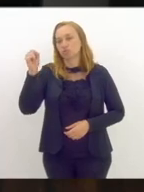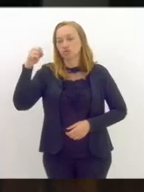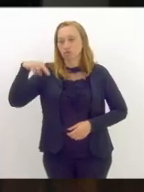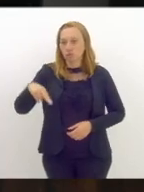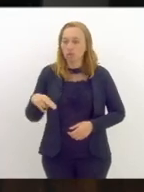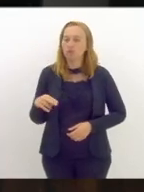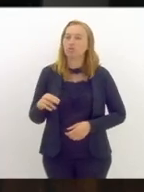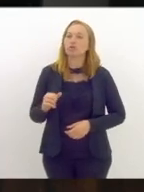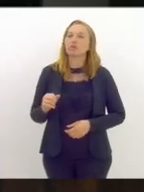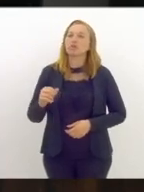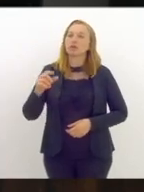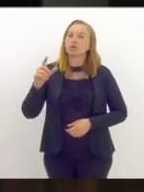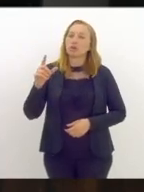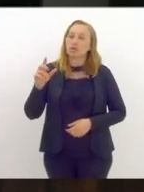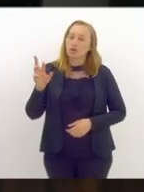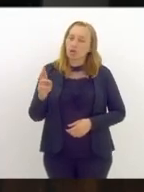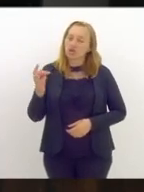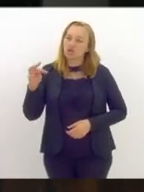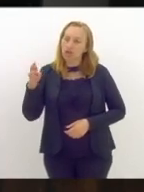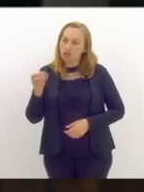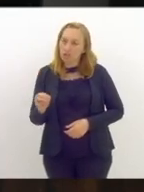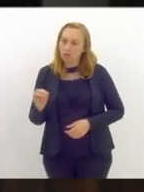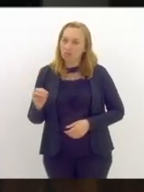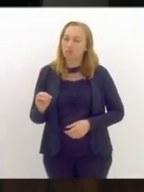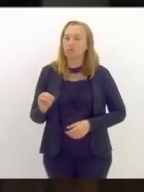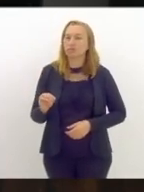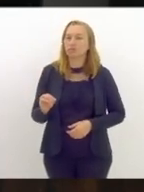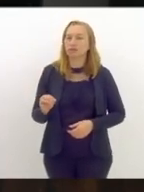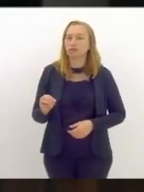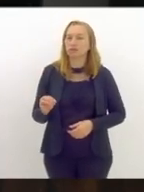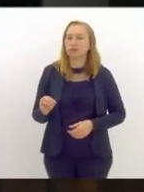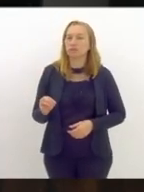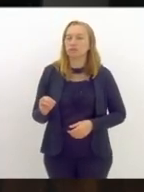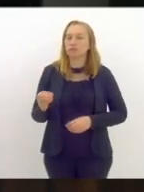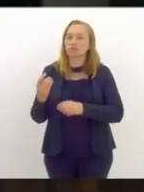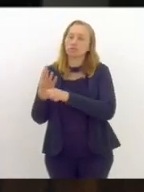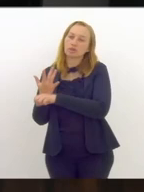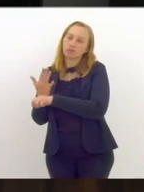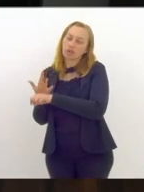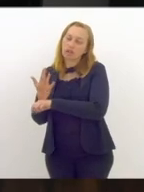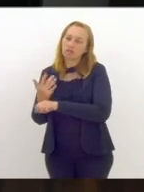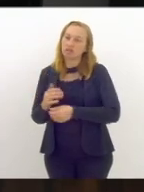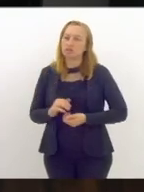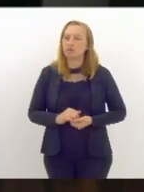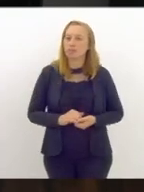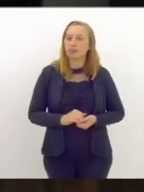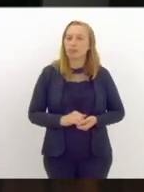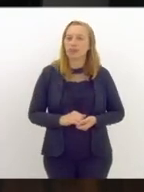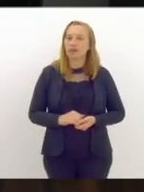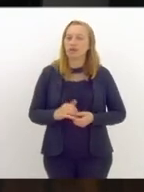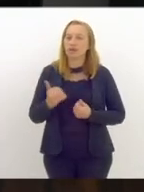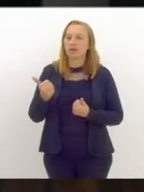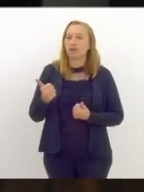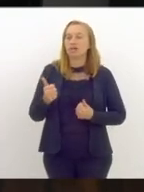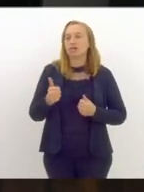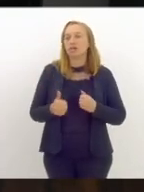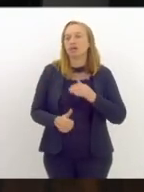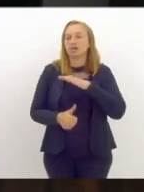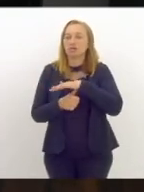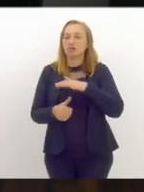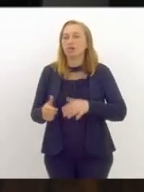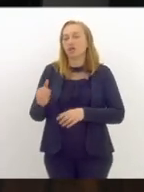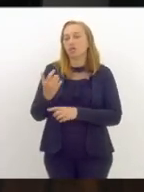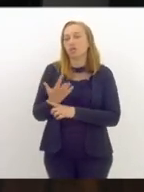Lima, Rogério Rufino, pró-reitor, reitor da UERJ, nosso reitor Mário Carneiro, da